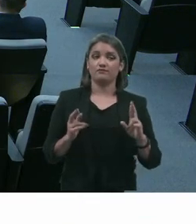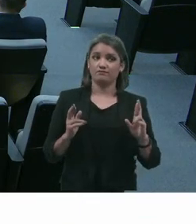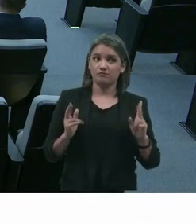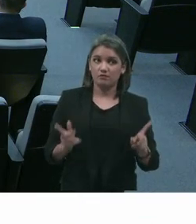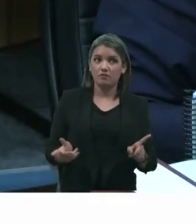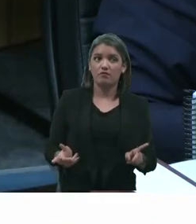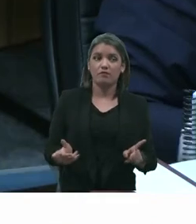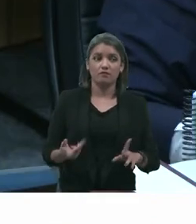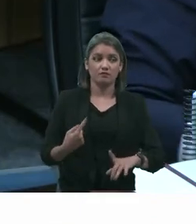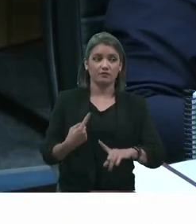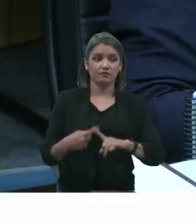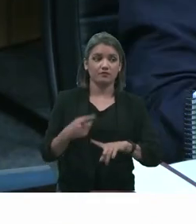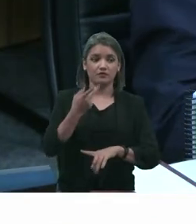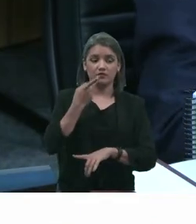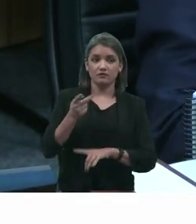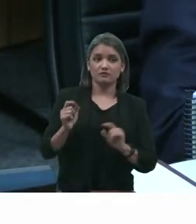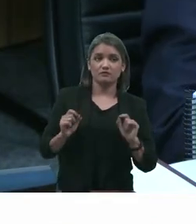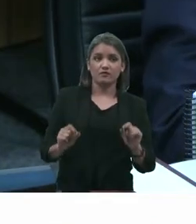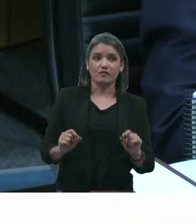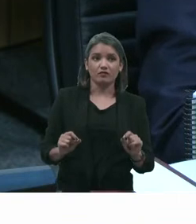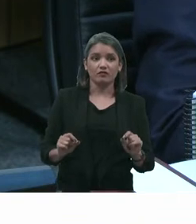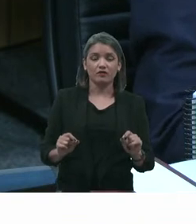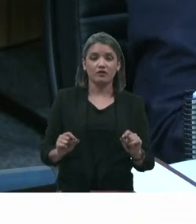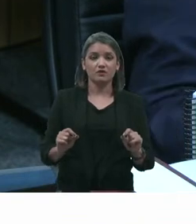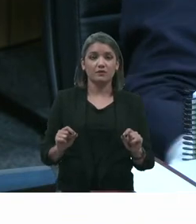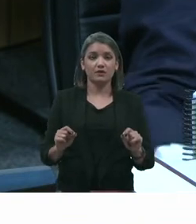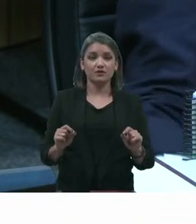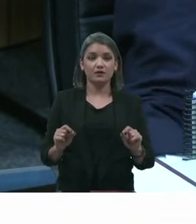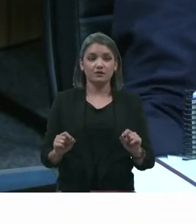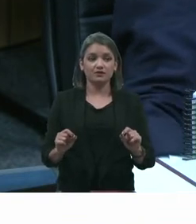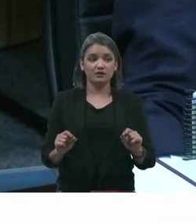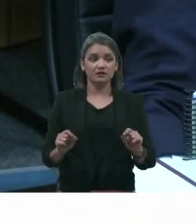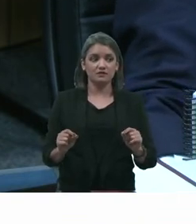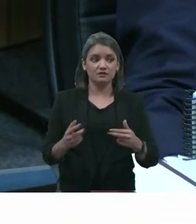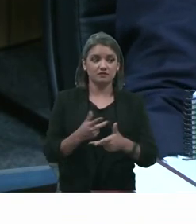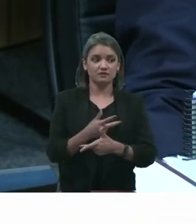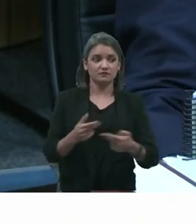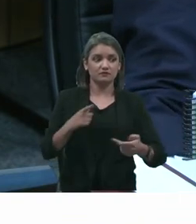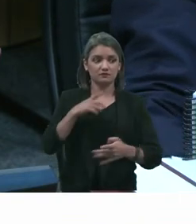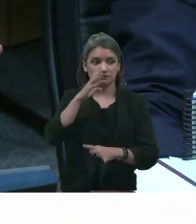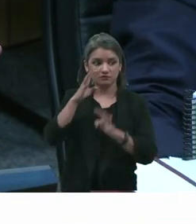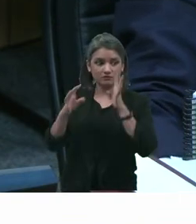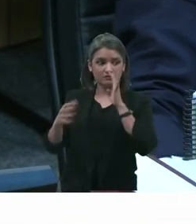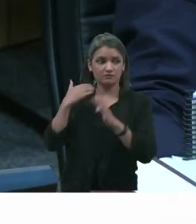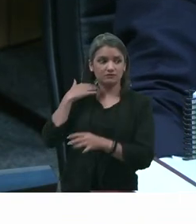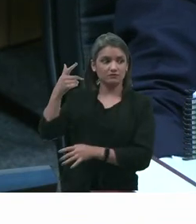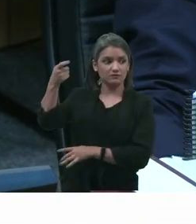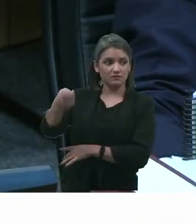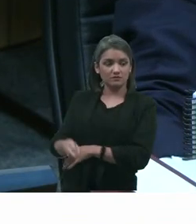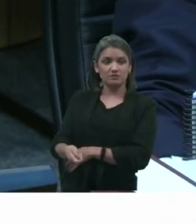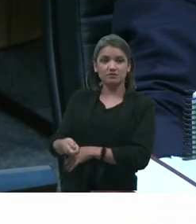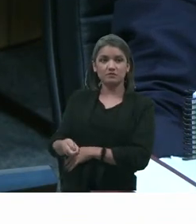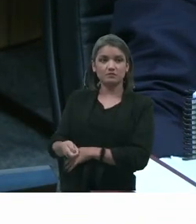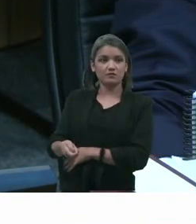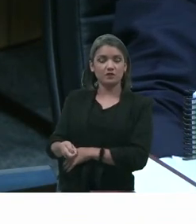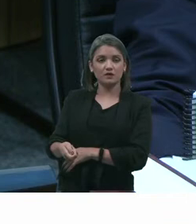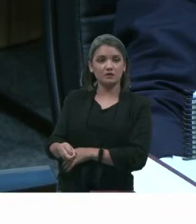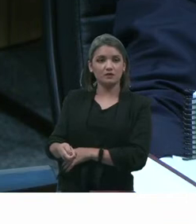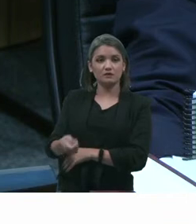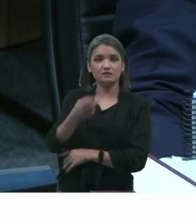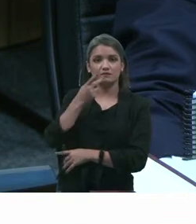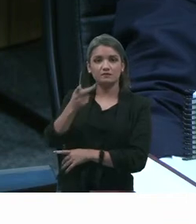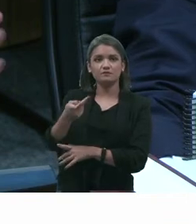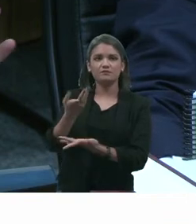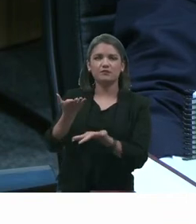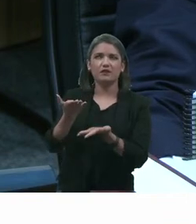Nós estamos falando de fatos que são imputados ao magistrado que remontam ao início